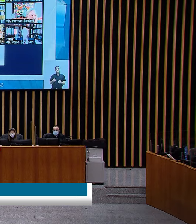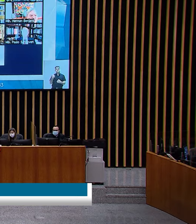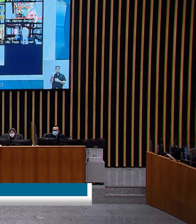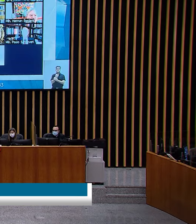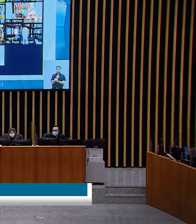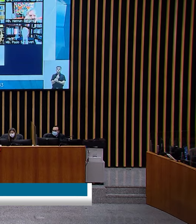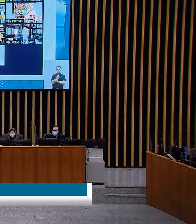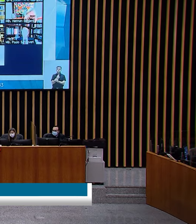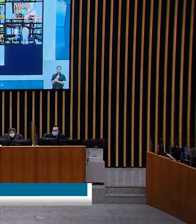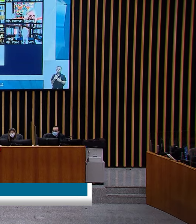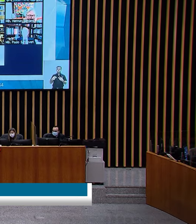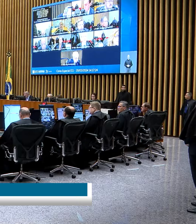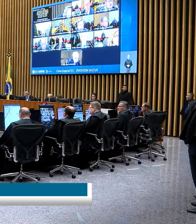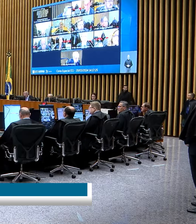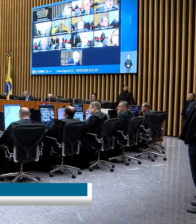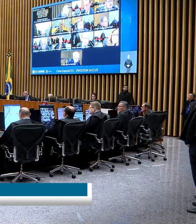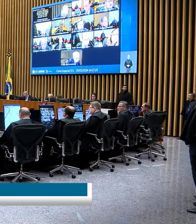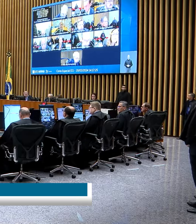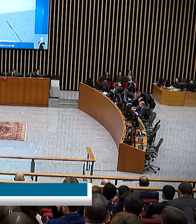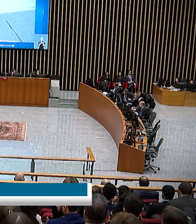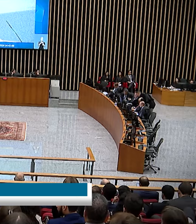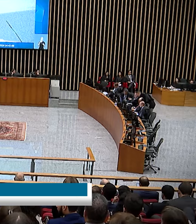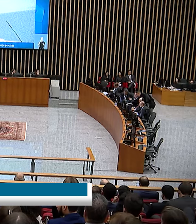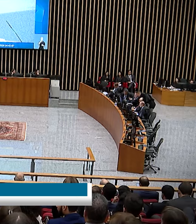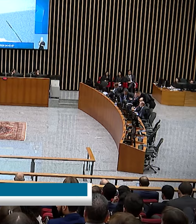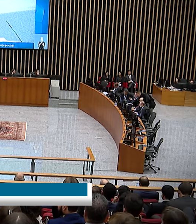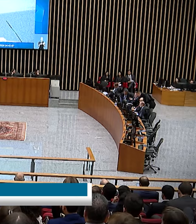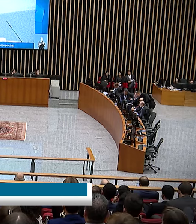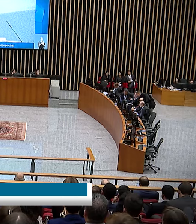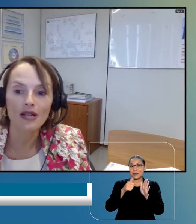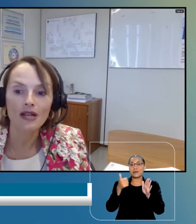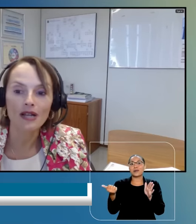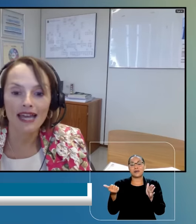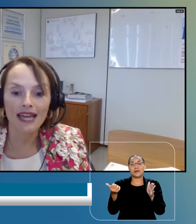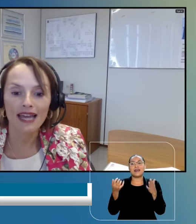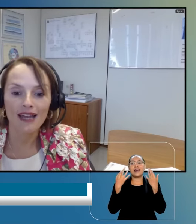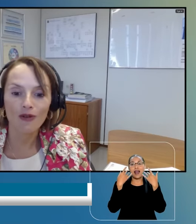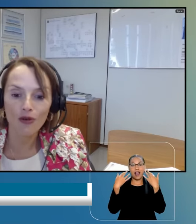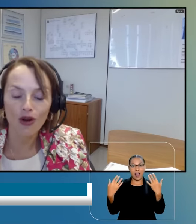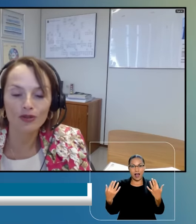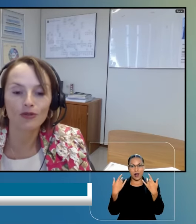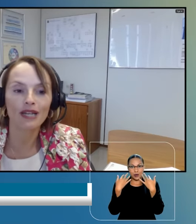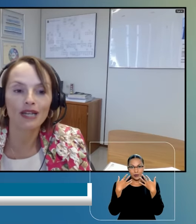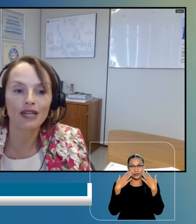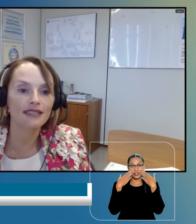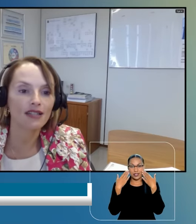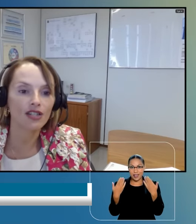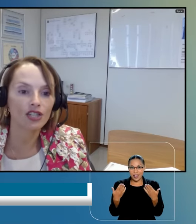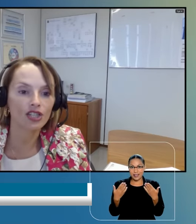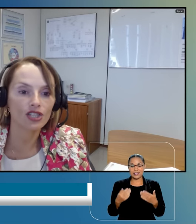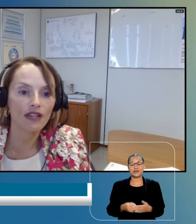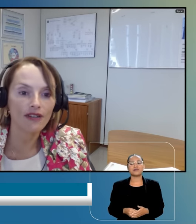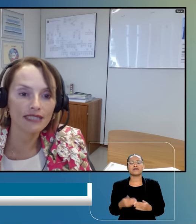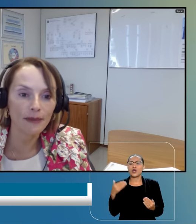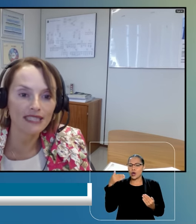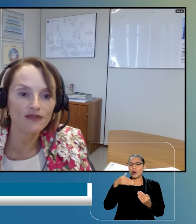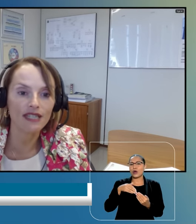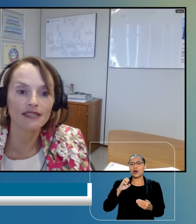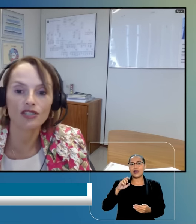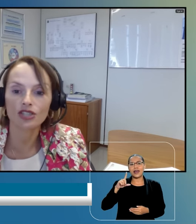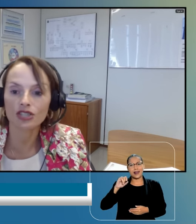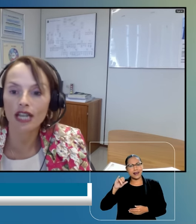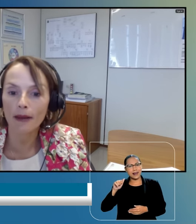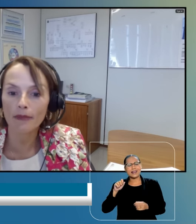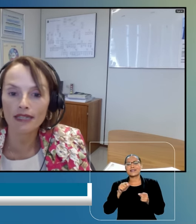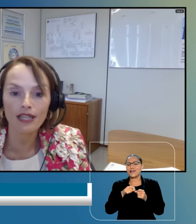judicial brasileira. Por isso, o Superior Tribunal de Justiça promoveu uma audiência pública virtual transmitida pelo canal